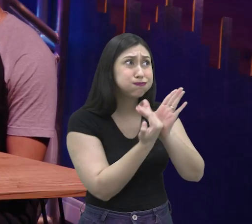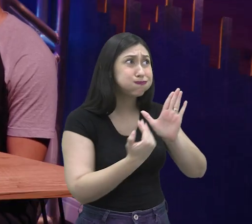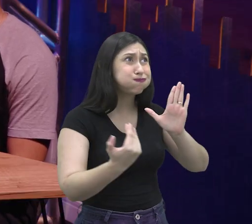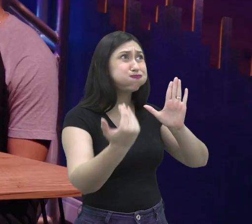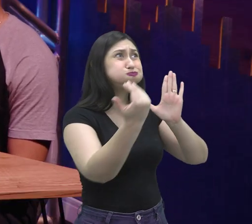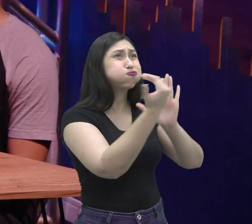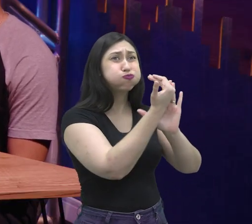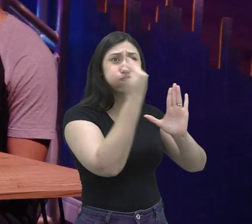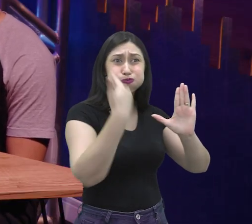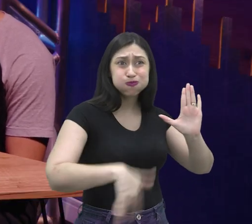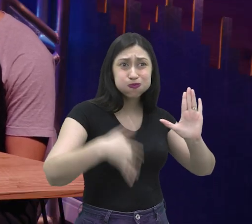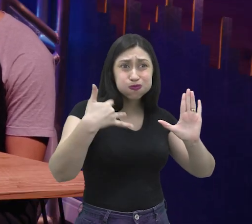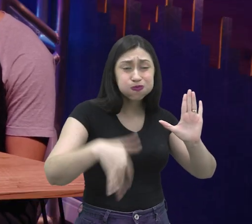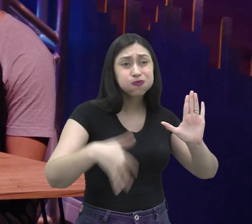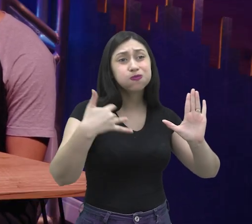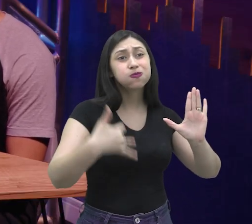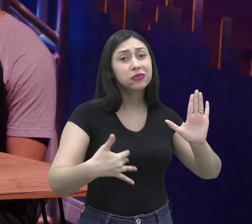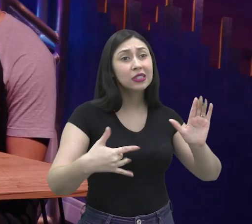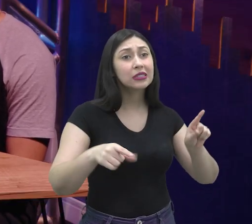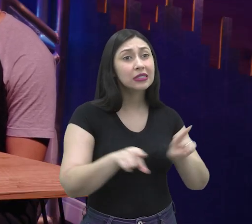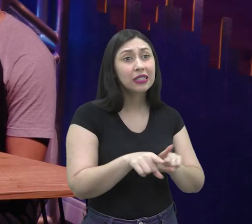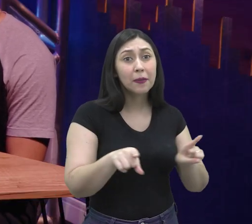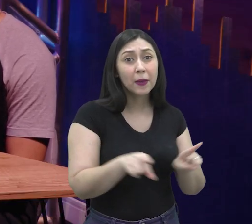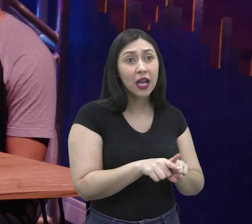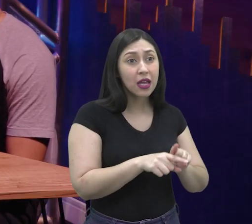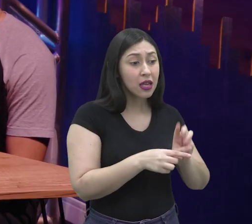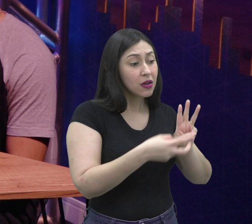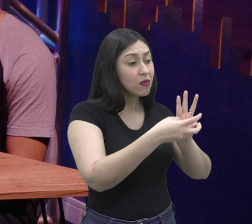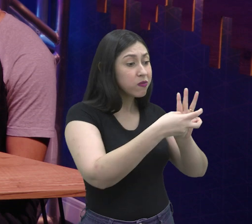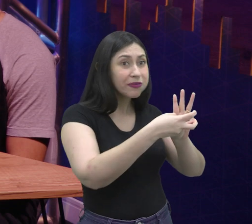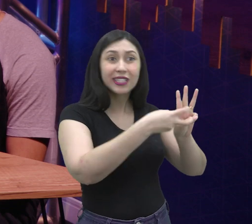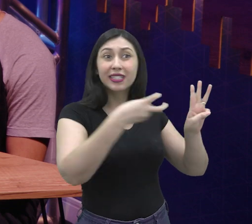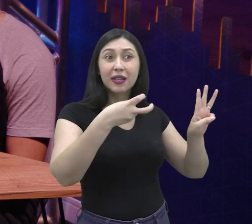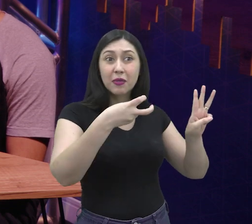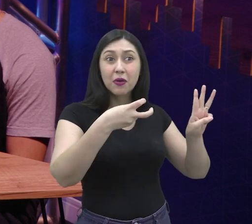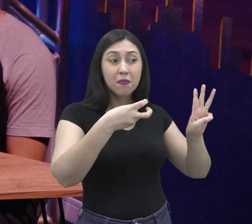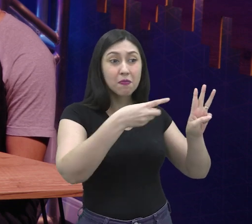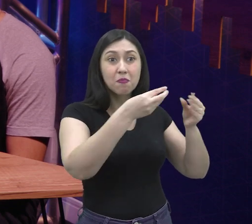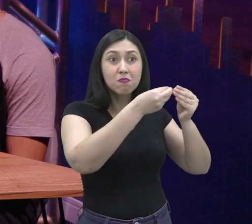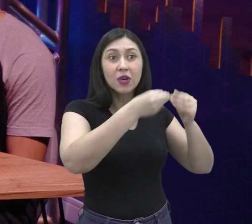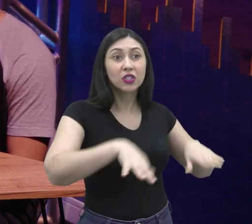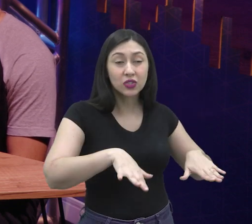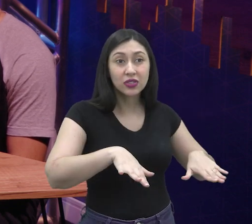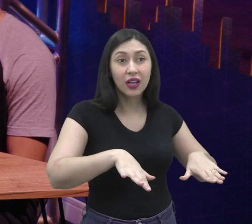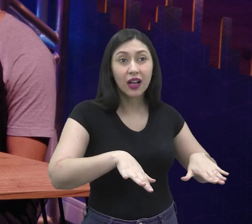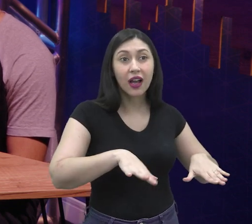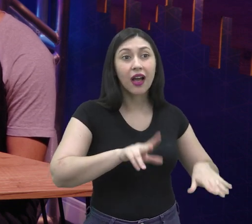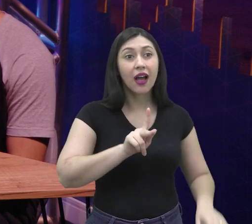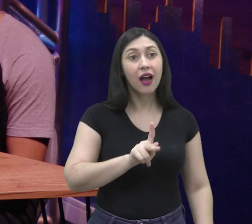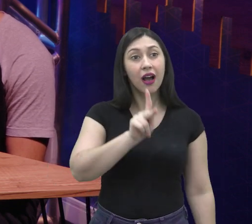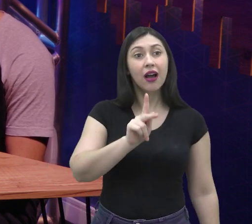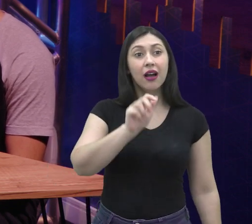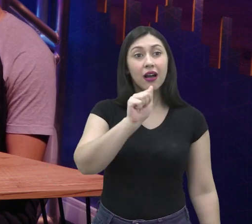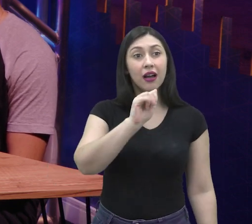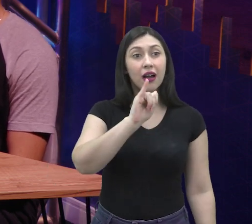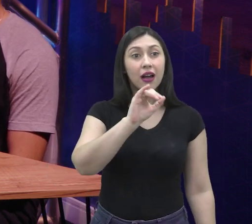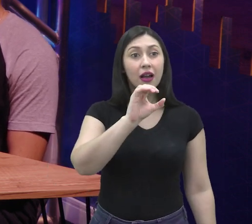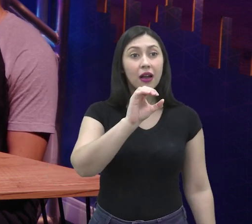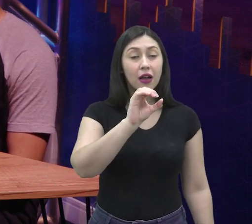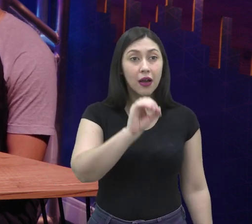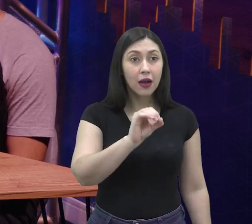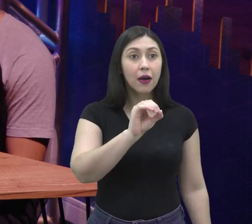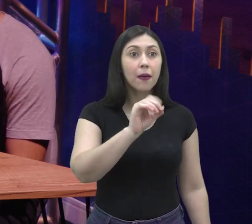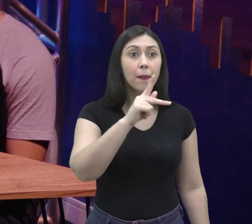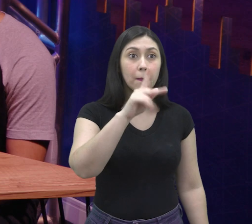foi muito grande, e uma das maiores tribos indígenas prejudicadas foi a tribo indígena Kayapó, inclusive,